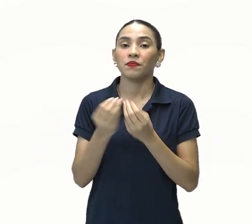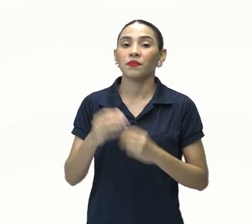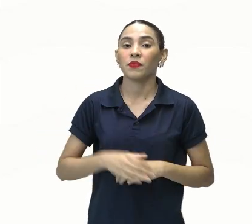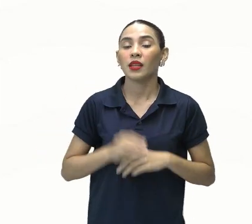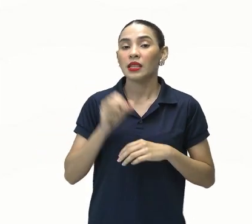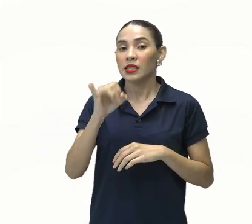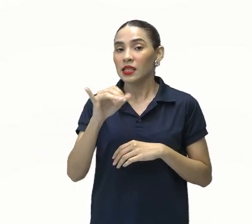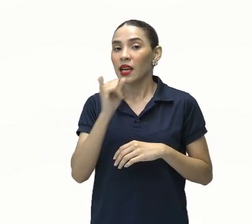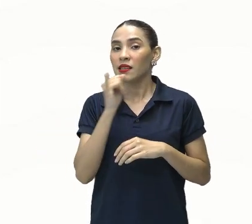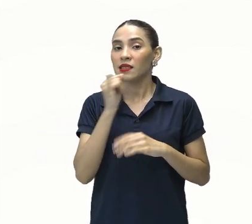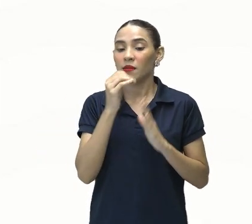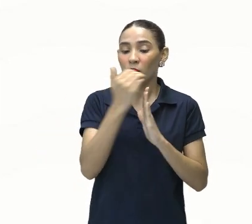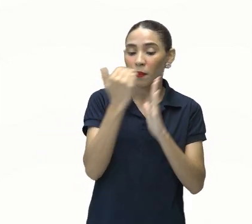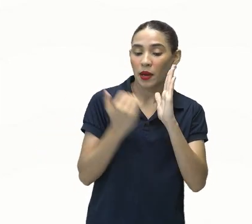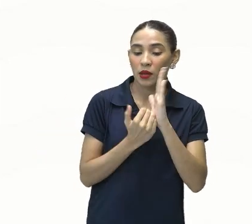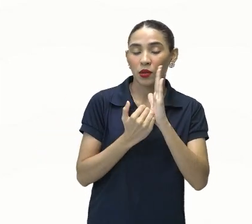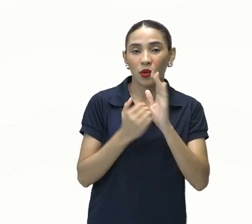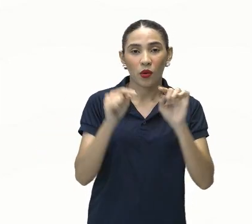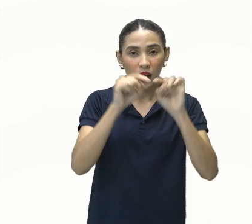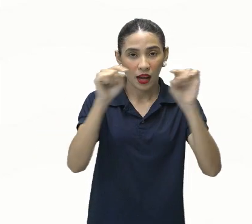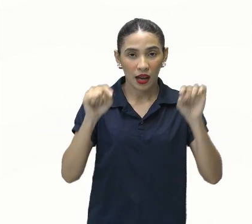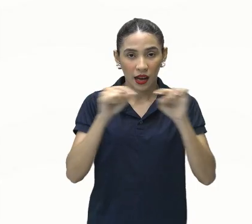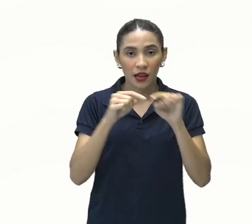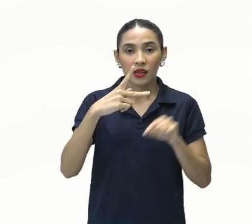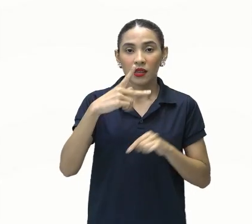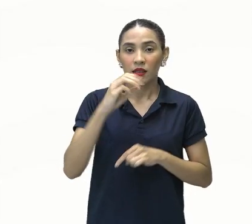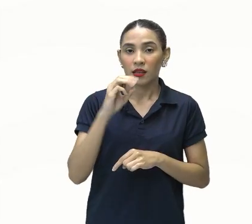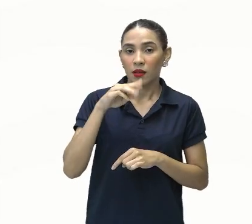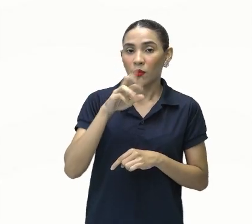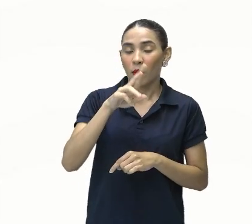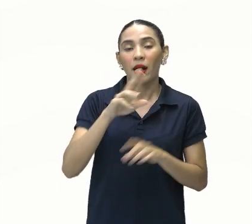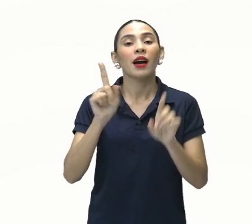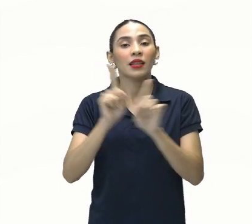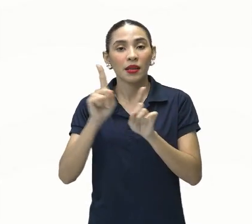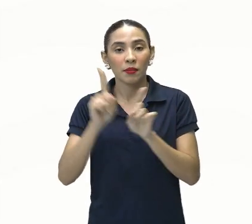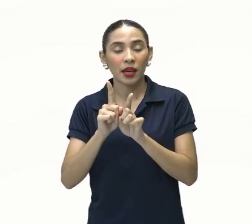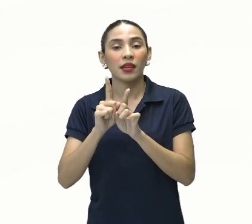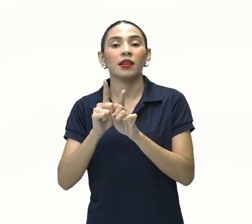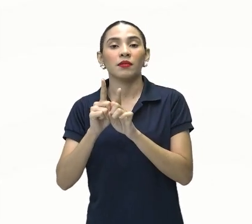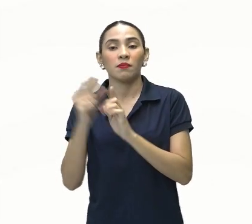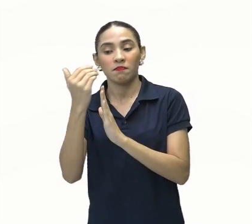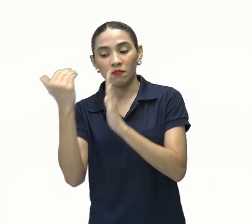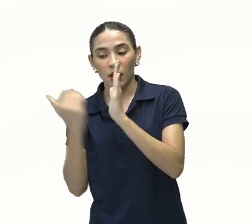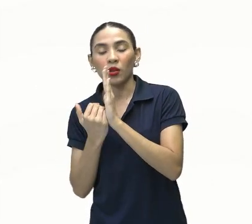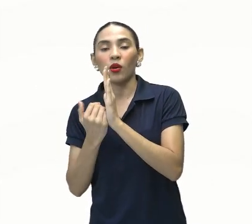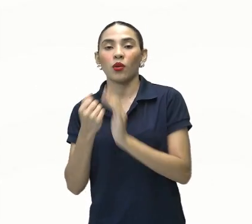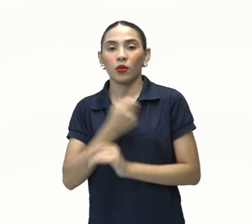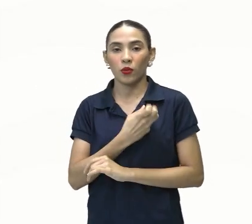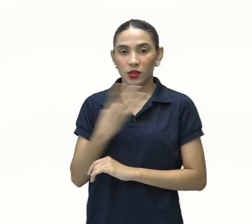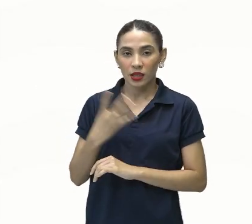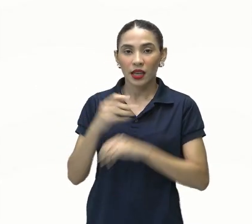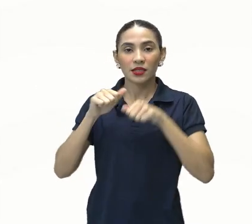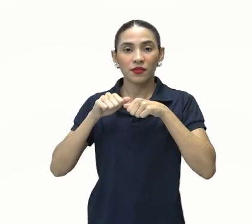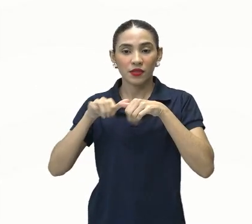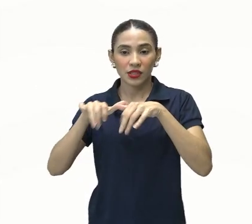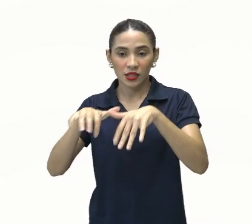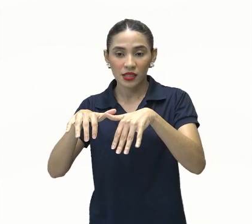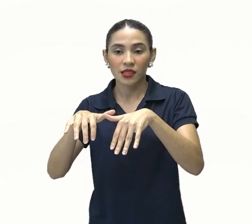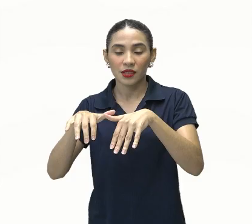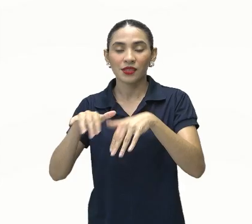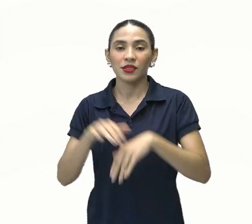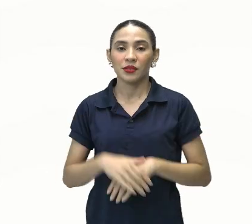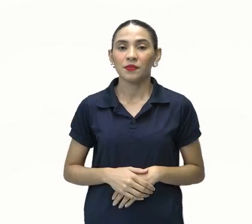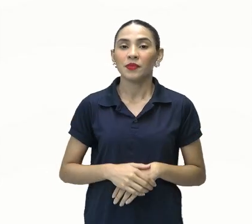for menor a área do meu pomar, também será menor a quantidade de